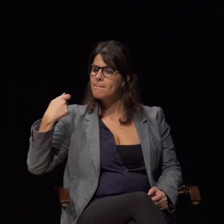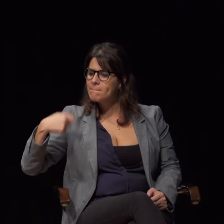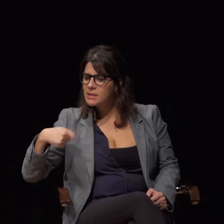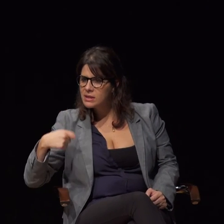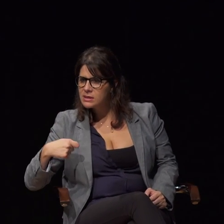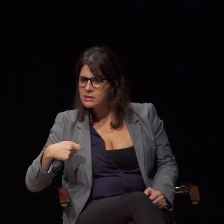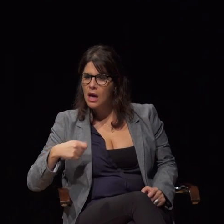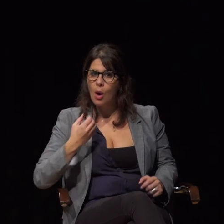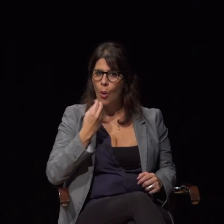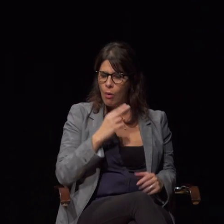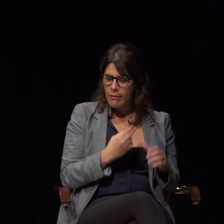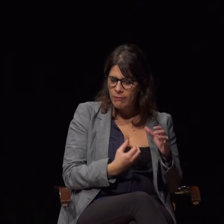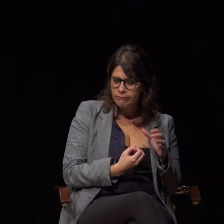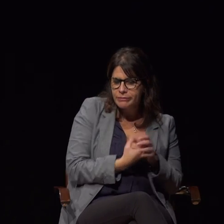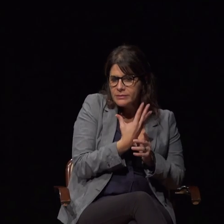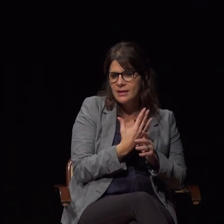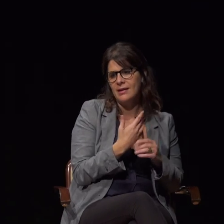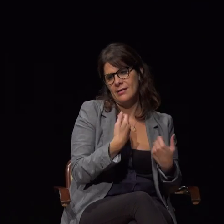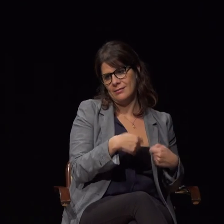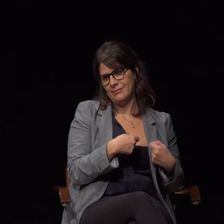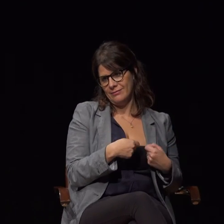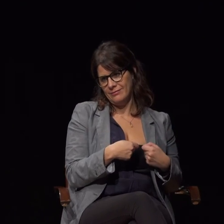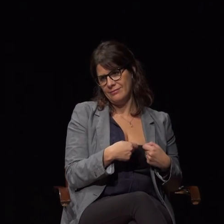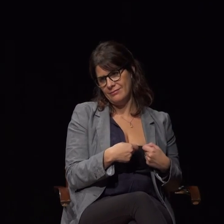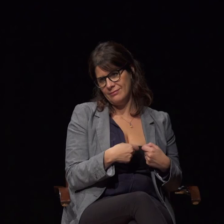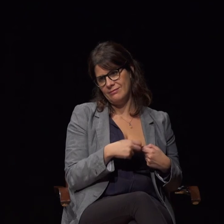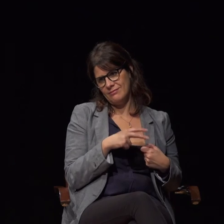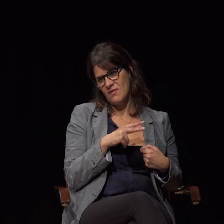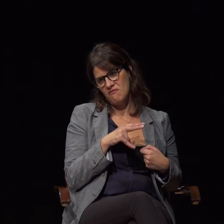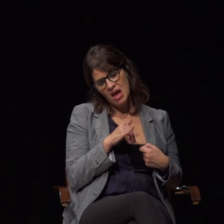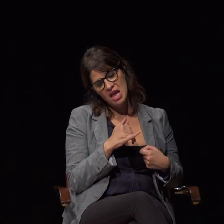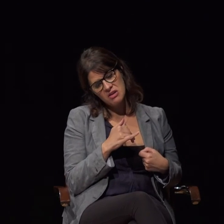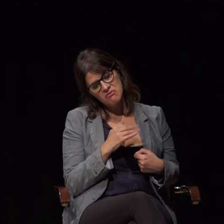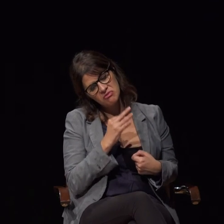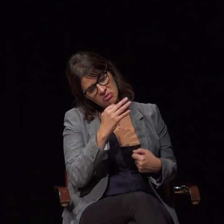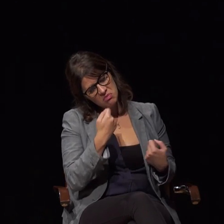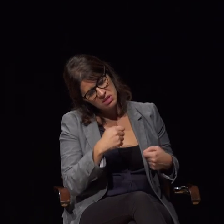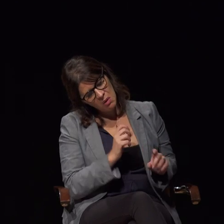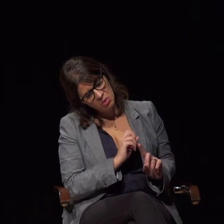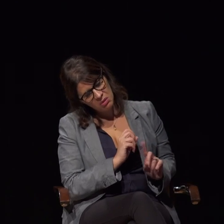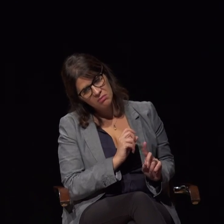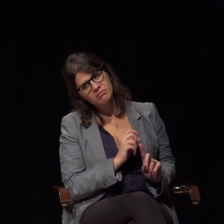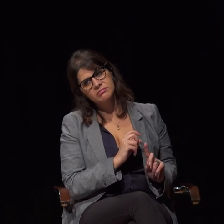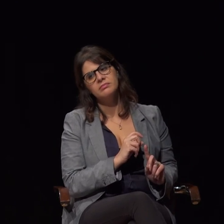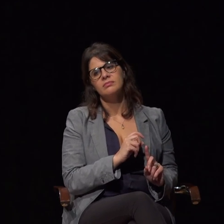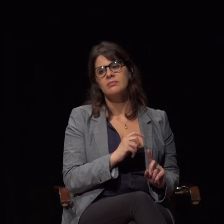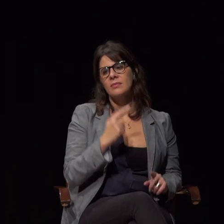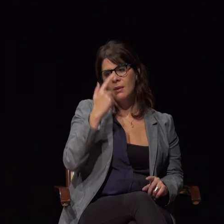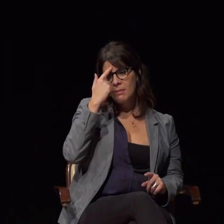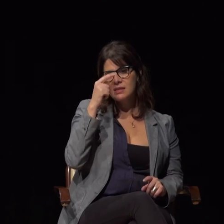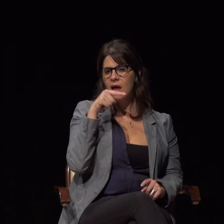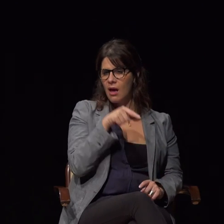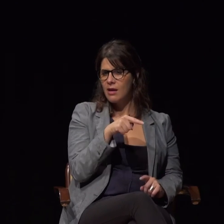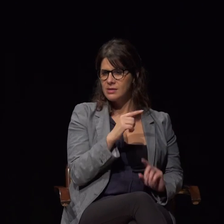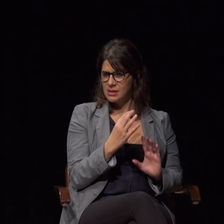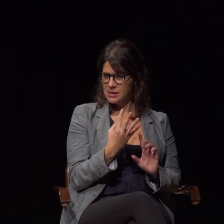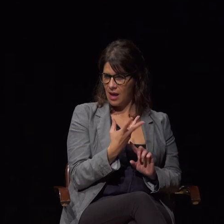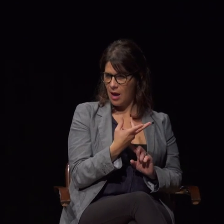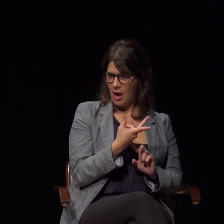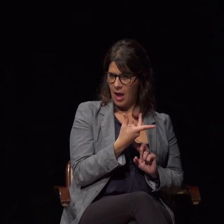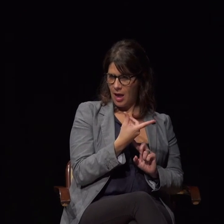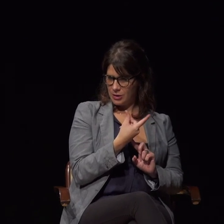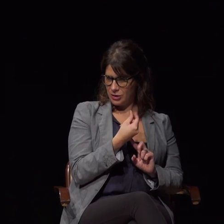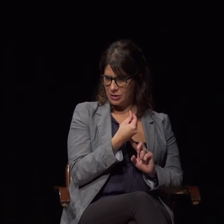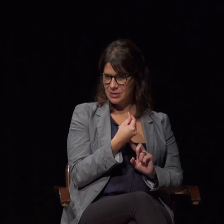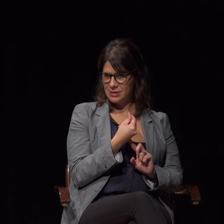criar necessidade e é preciso que a gente se pergunte o que é que esses artistas estrangeiros levam de volta na sua